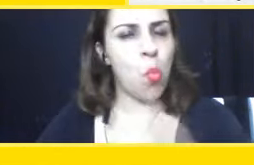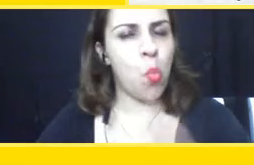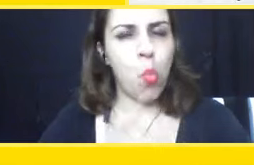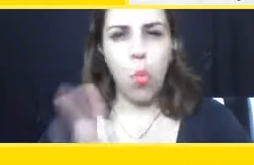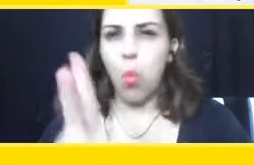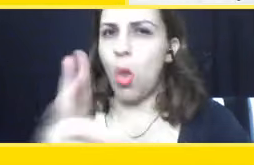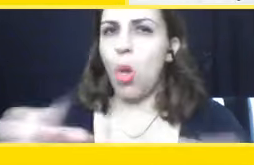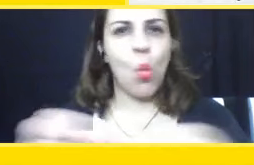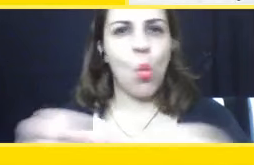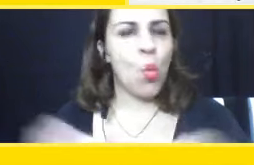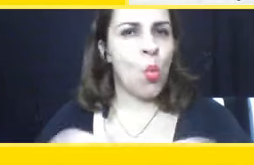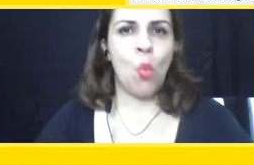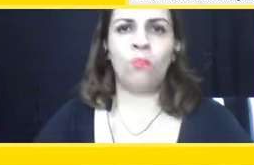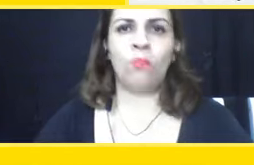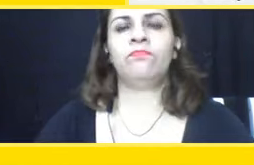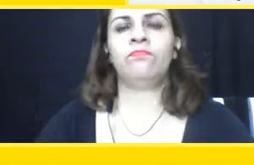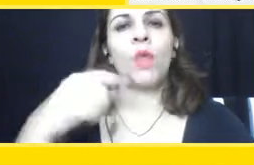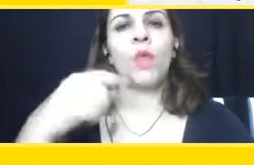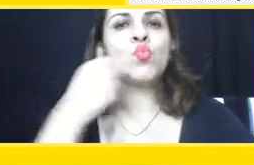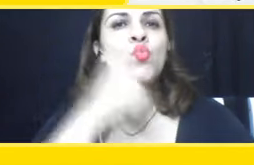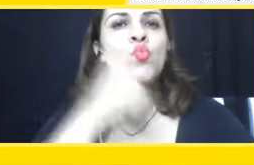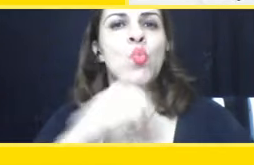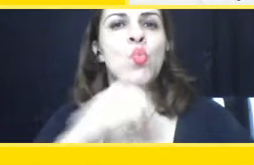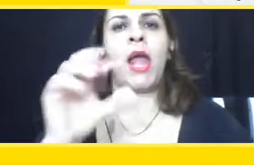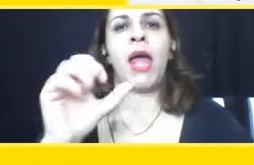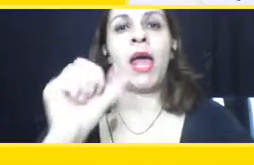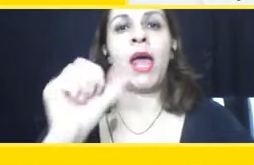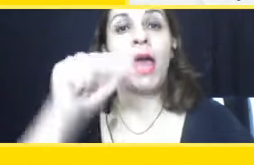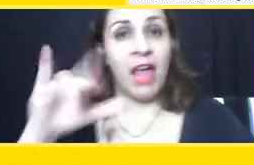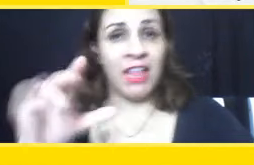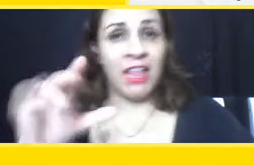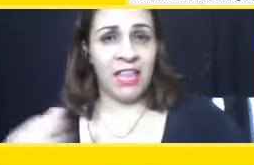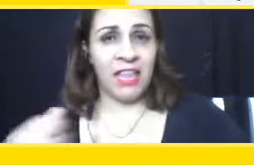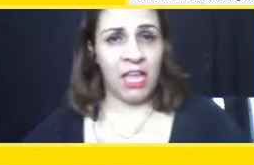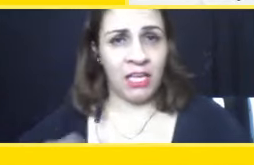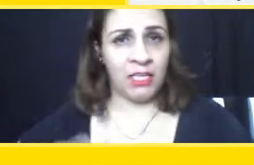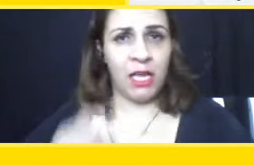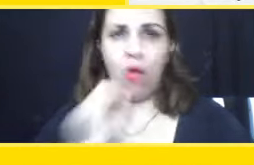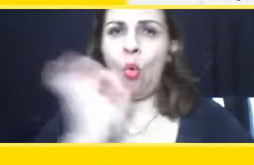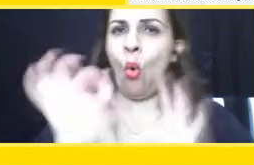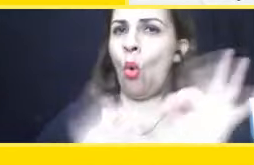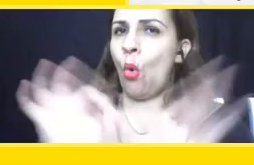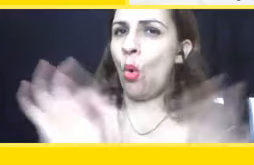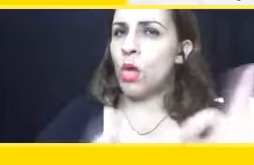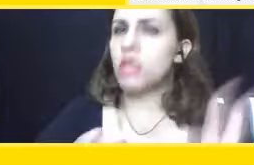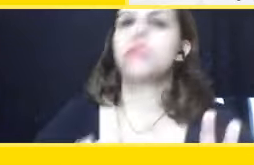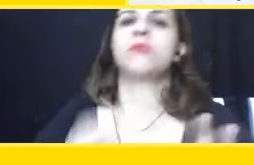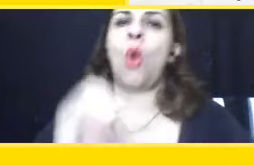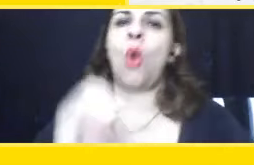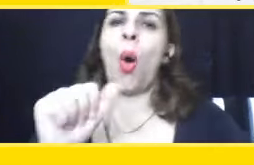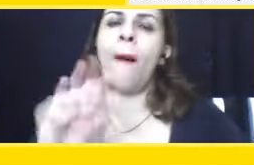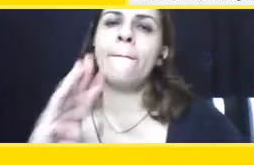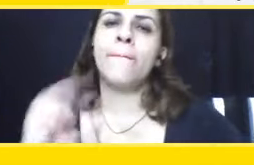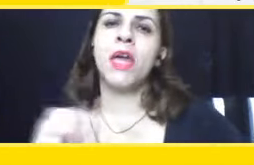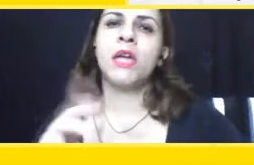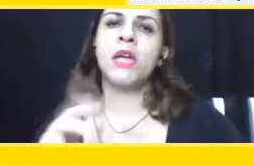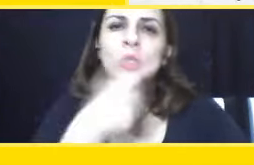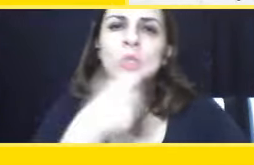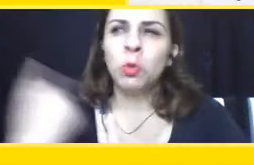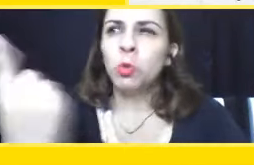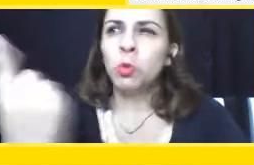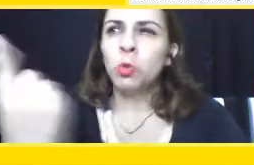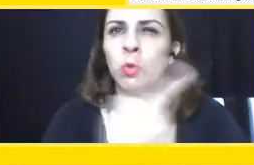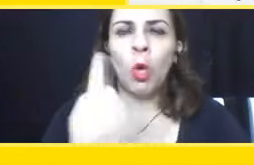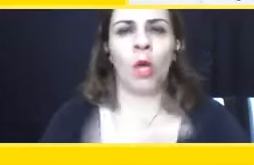comissão, doutora Andréia Saboia, que organiza, viu, deputado, a OAB 360,